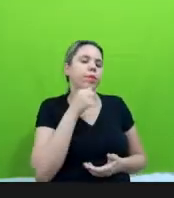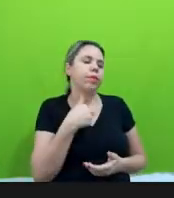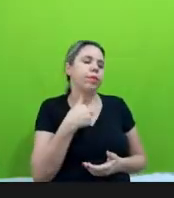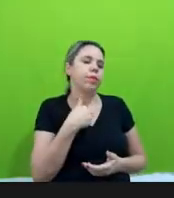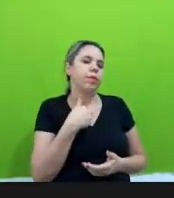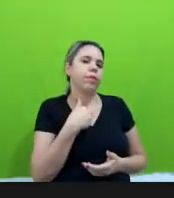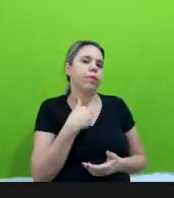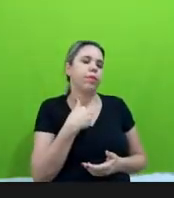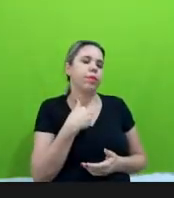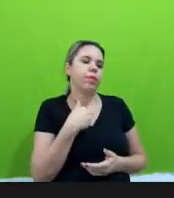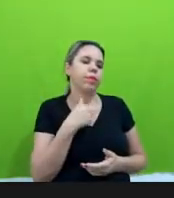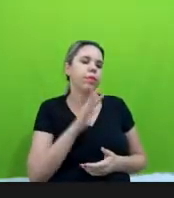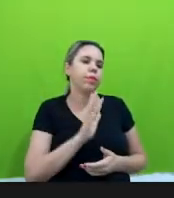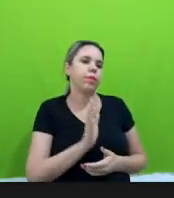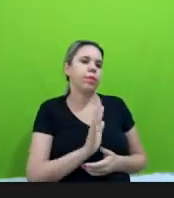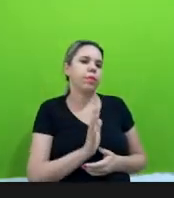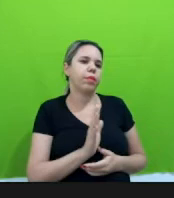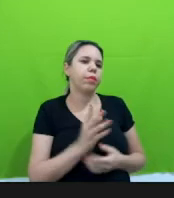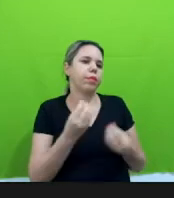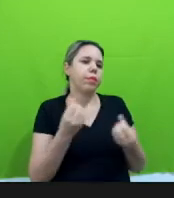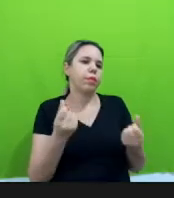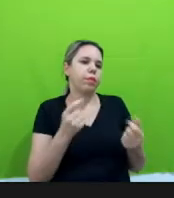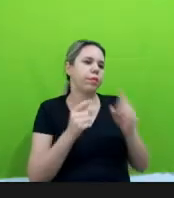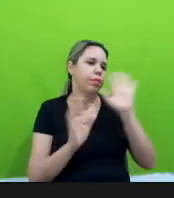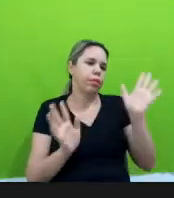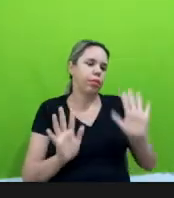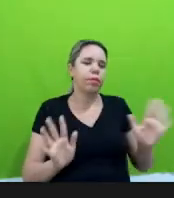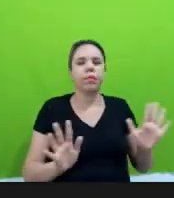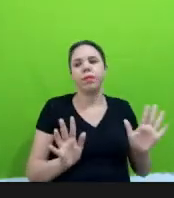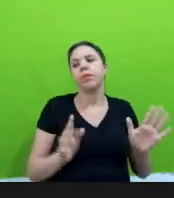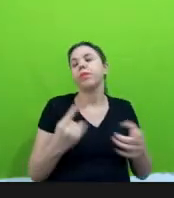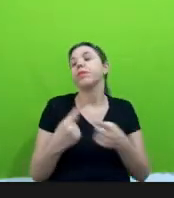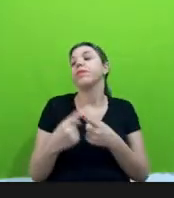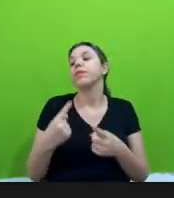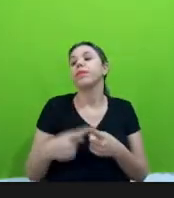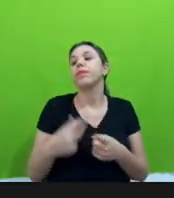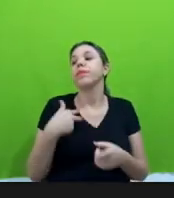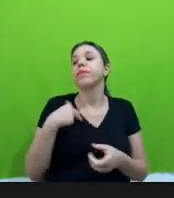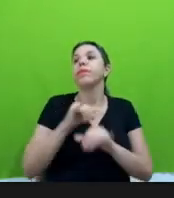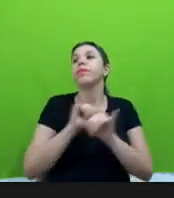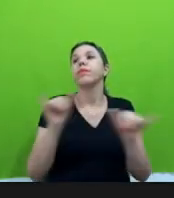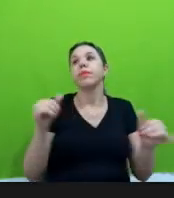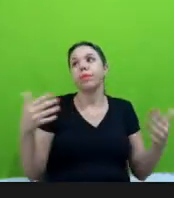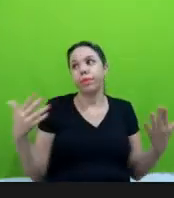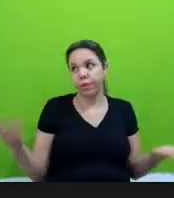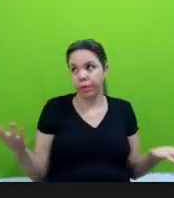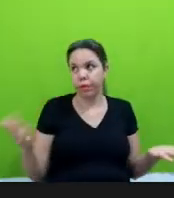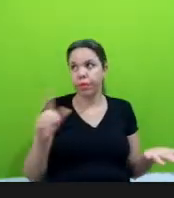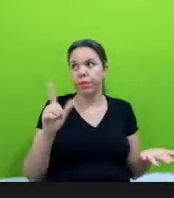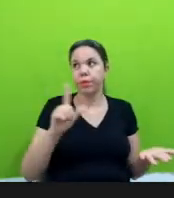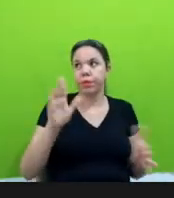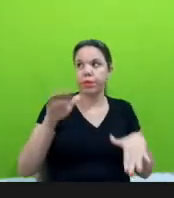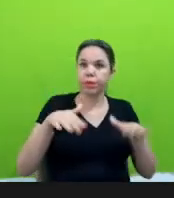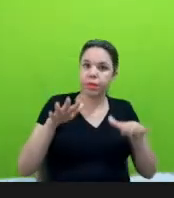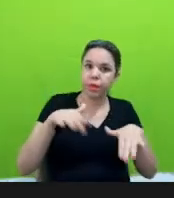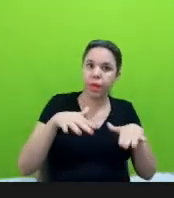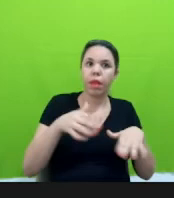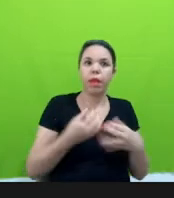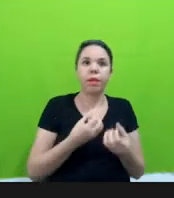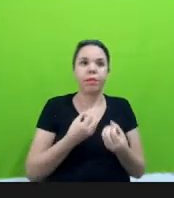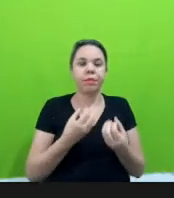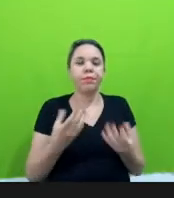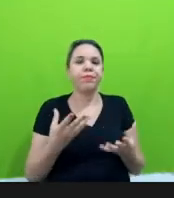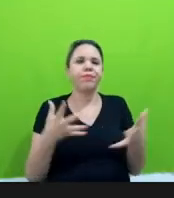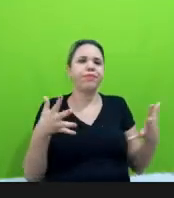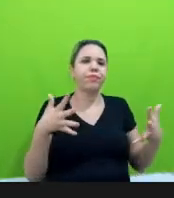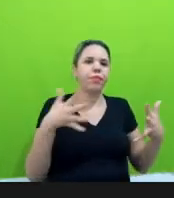informação sensível, ponto, e deu. Né? É por que que ela é sensível? Né? Claro que às vezes essa informação ela se confunde com a